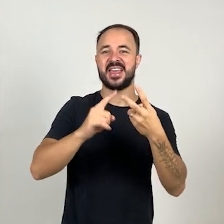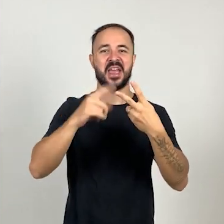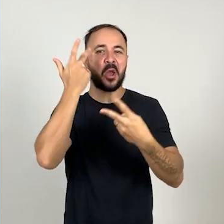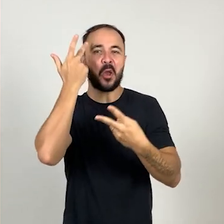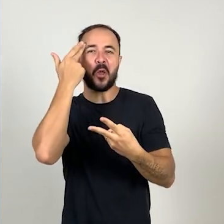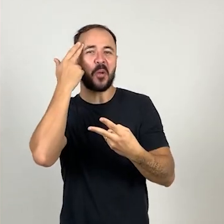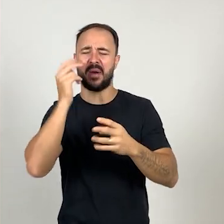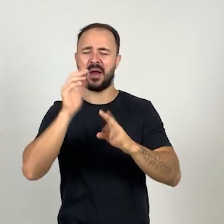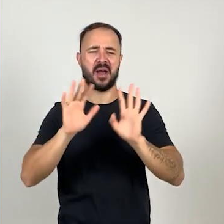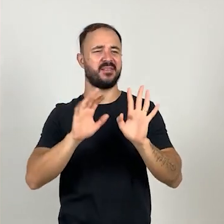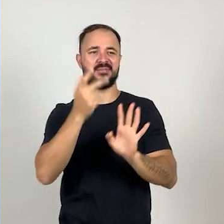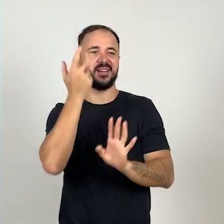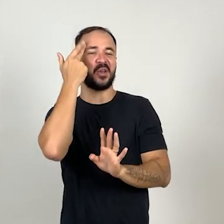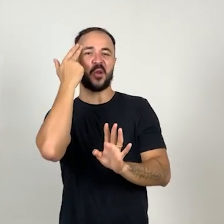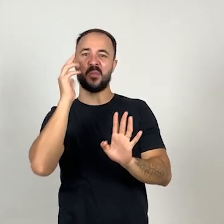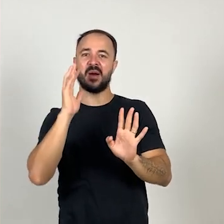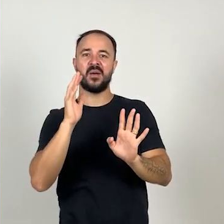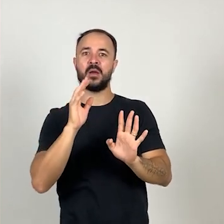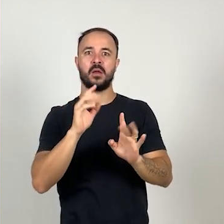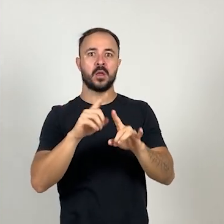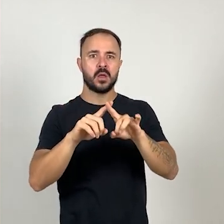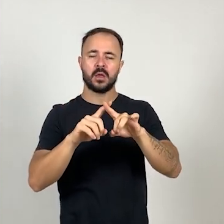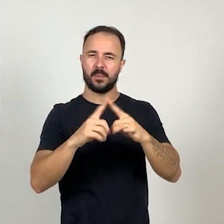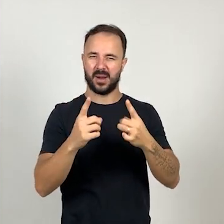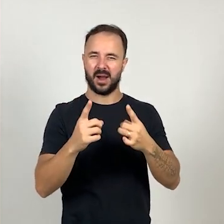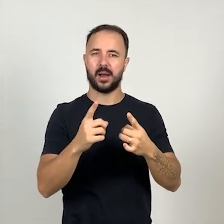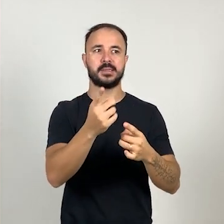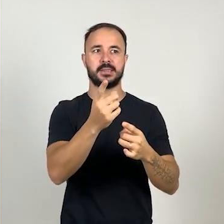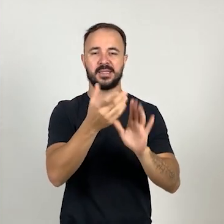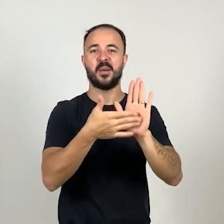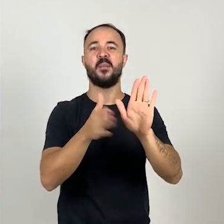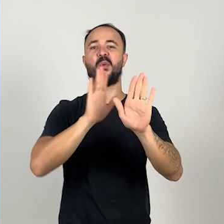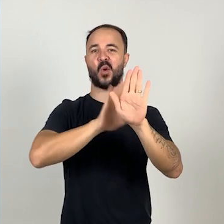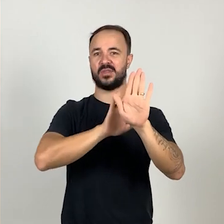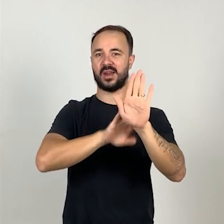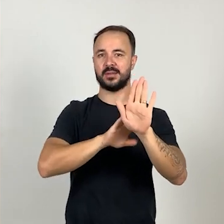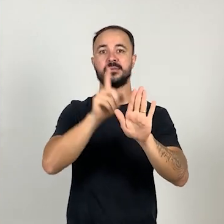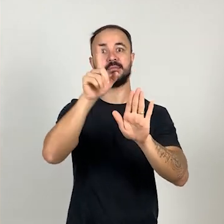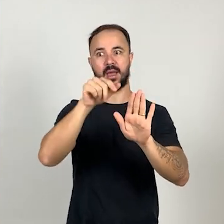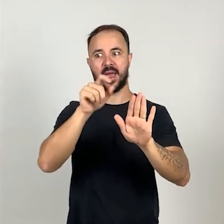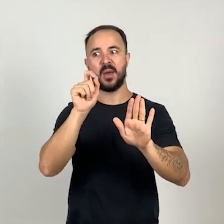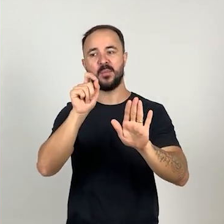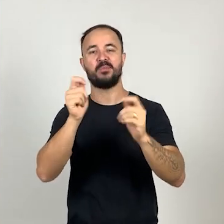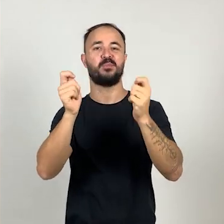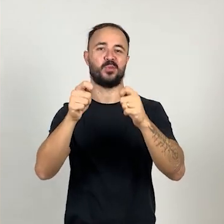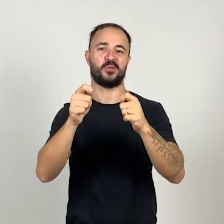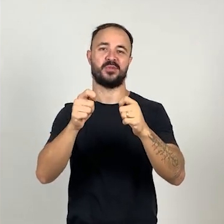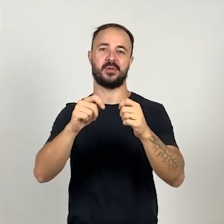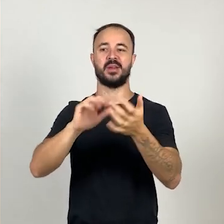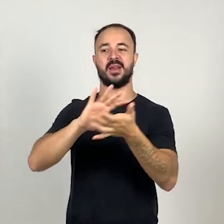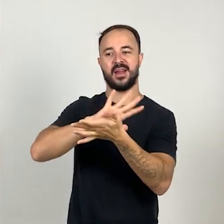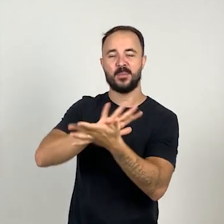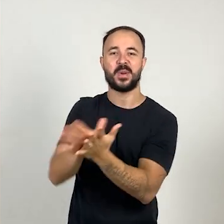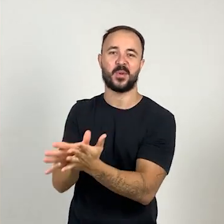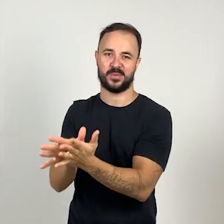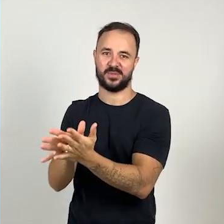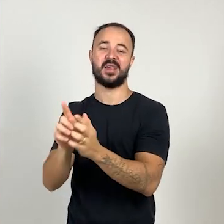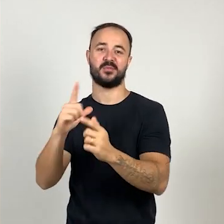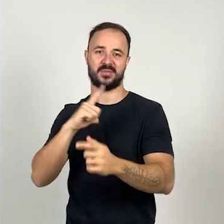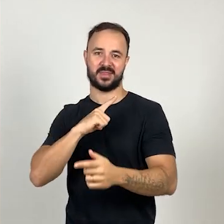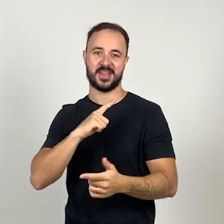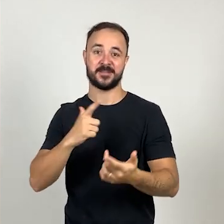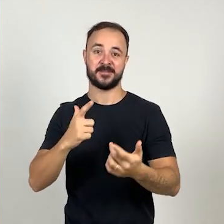supostos elogios, na verdade, perpetuam estereótipos e reforçam os padrões